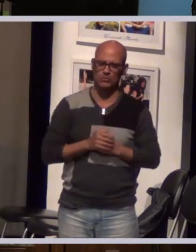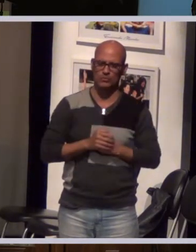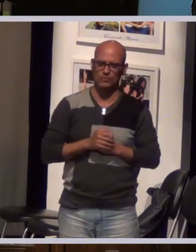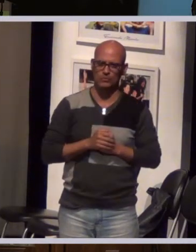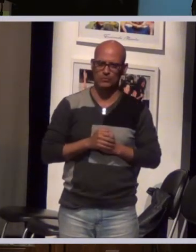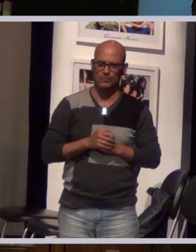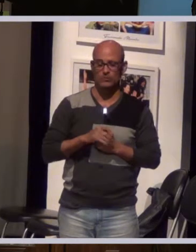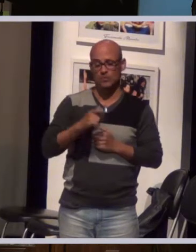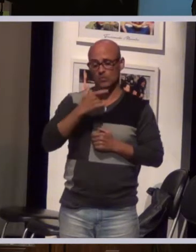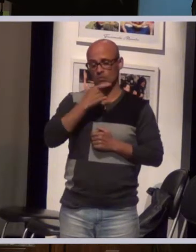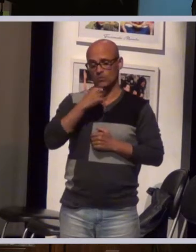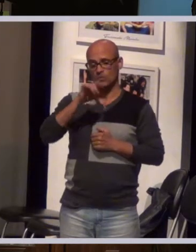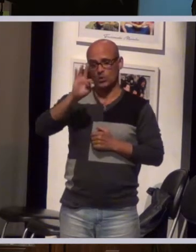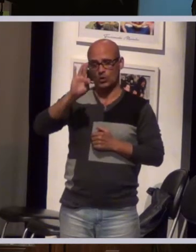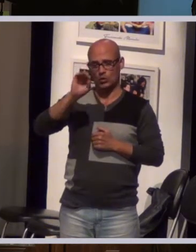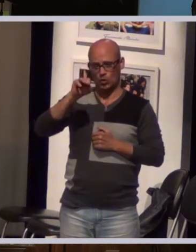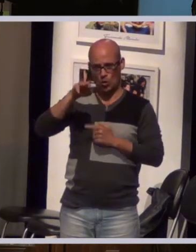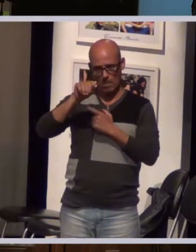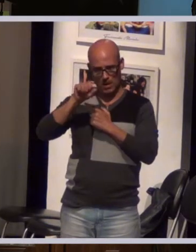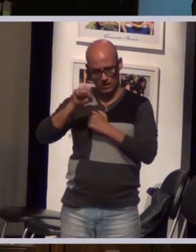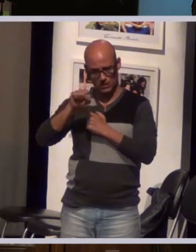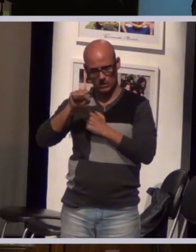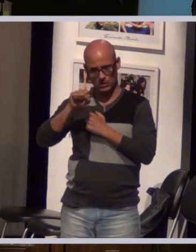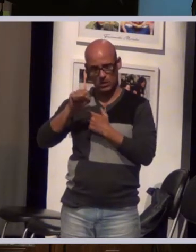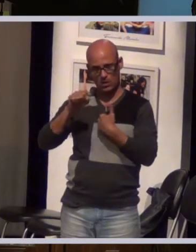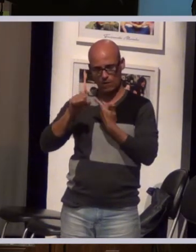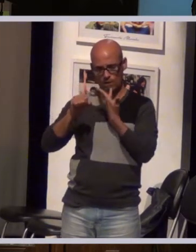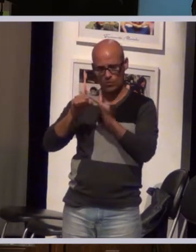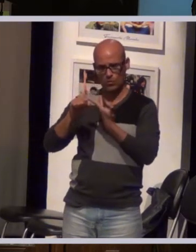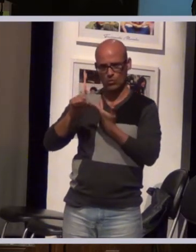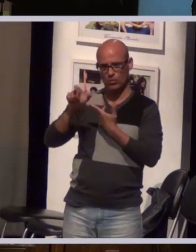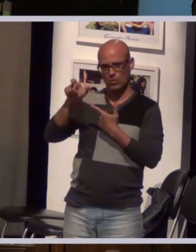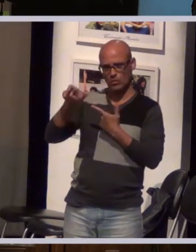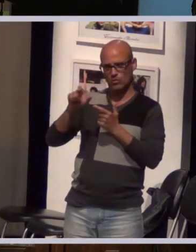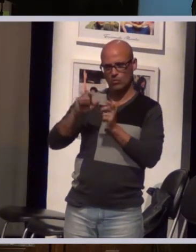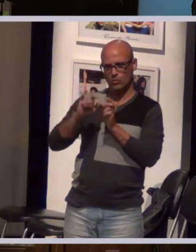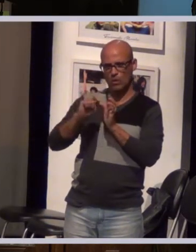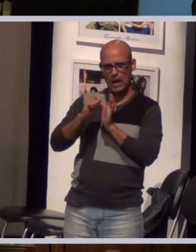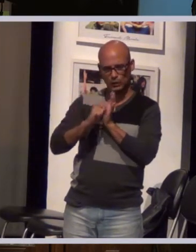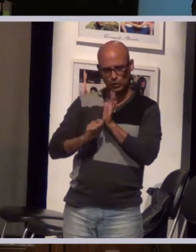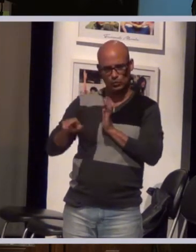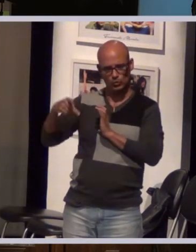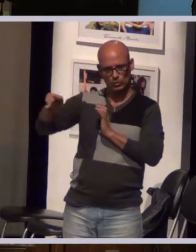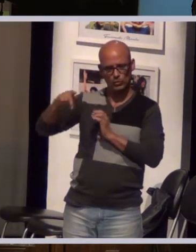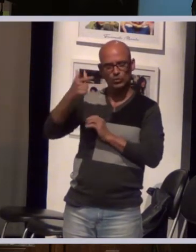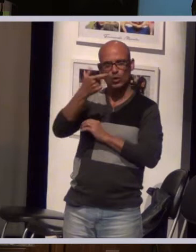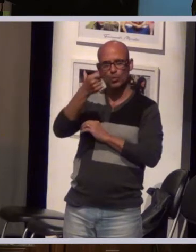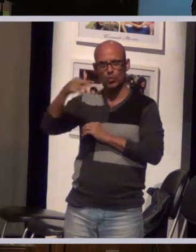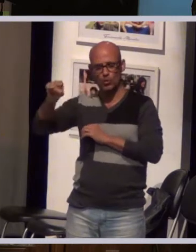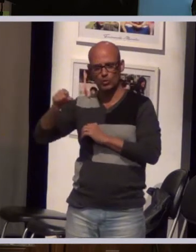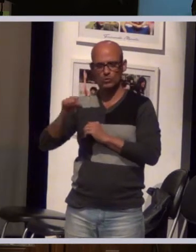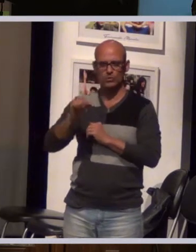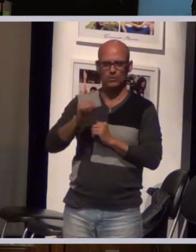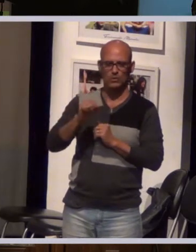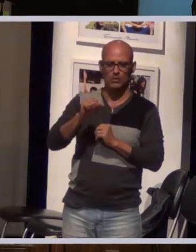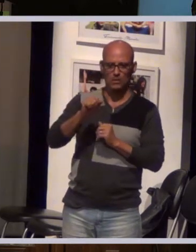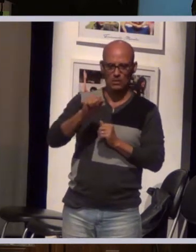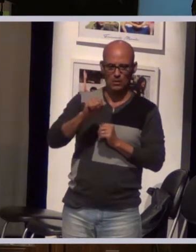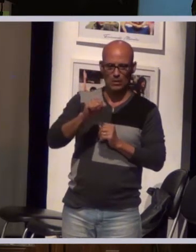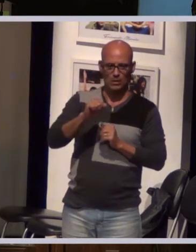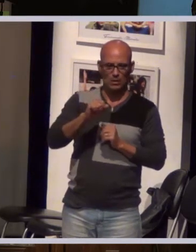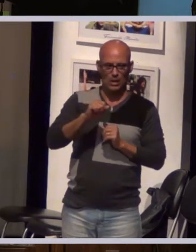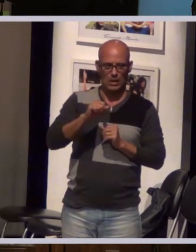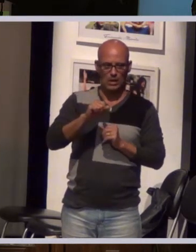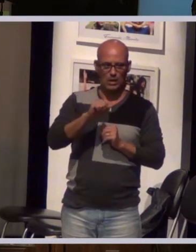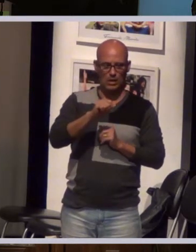Segundo Tomás, aqui eu faço a citação de um artigo de 2008, o educando precisa aprender a